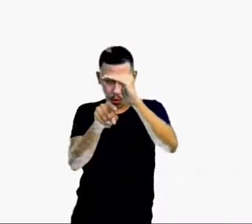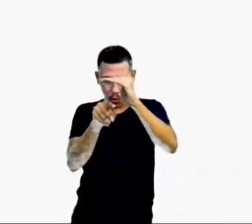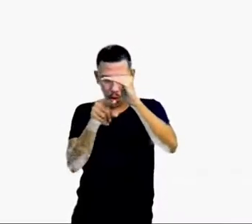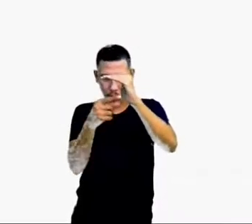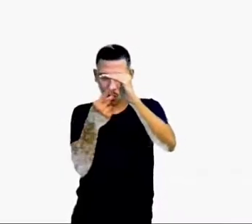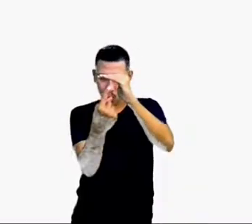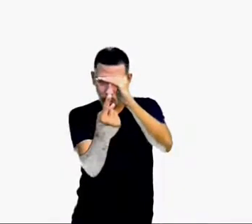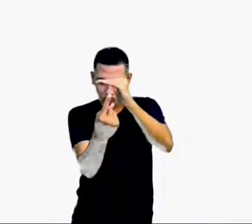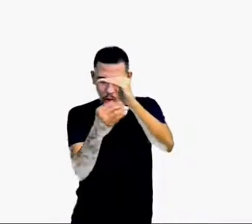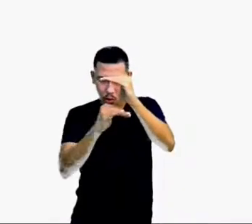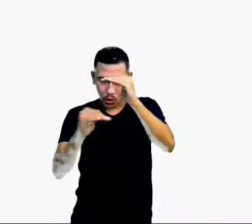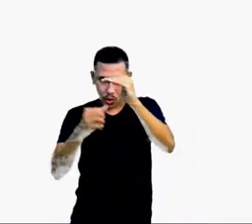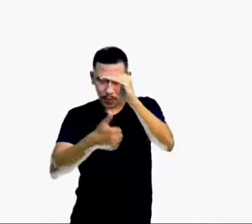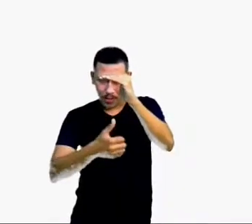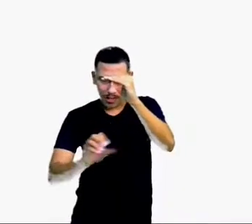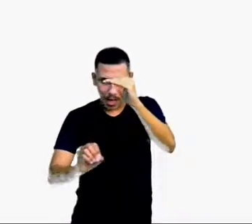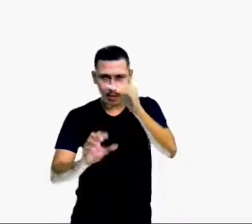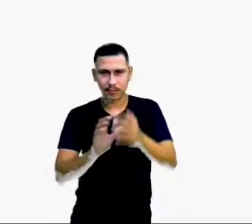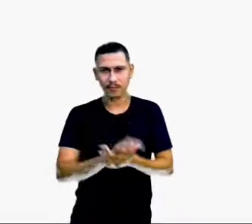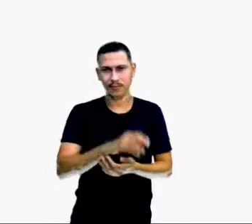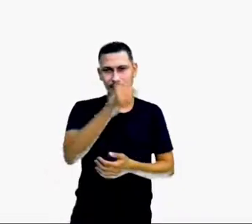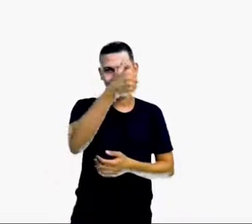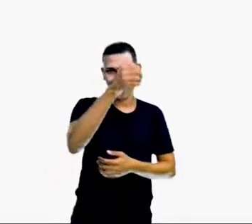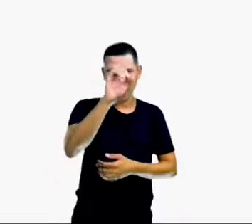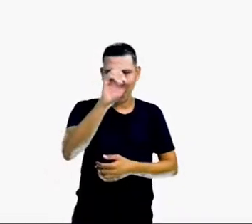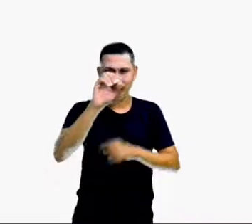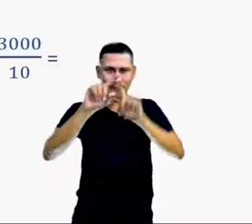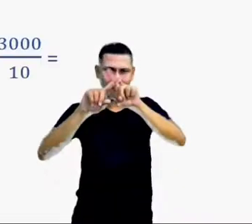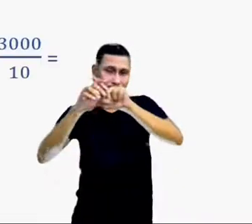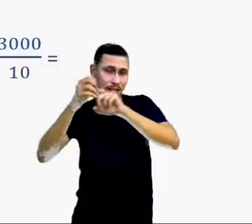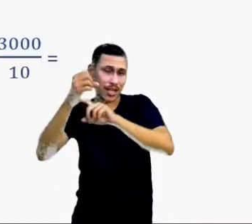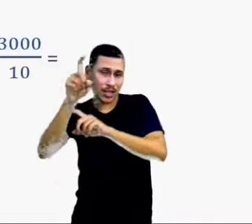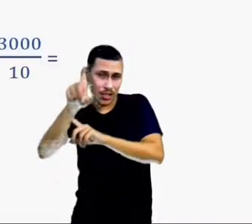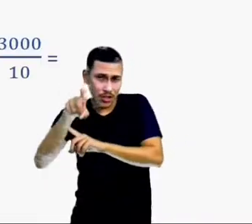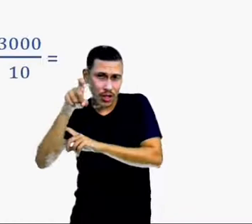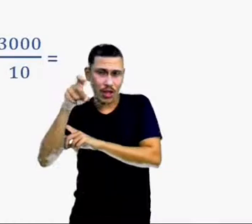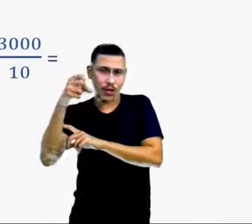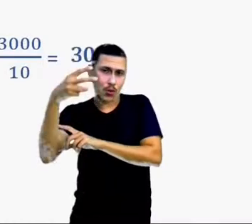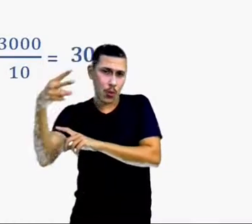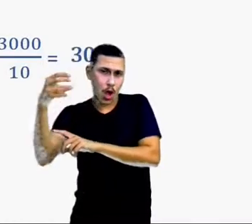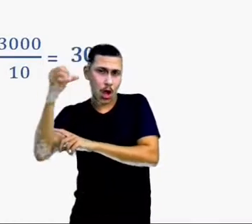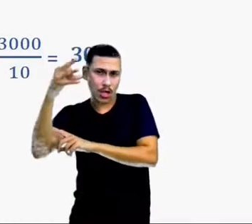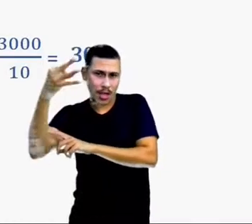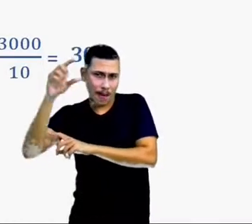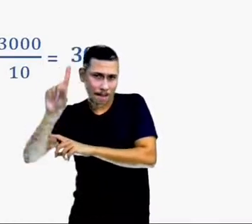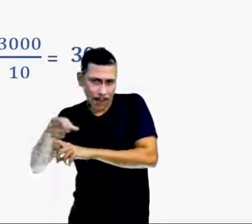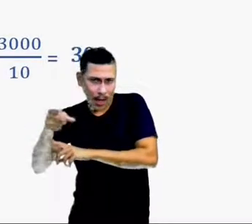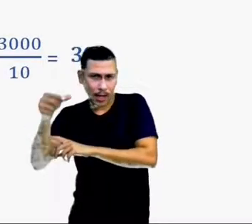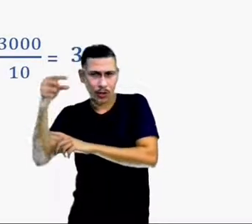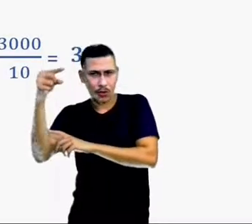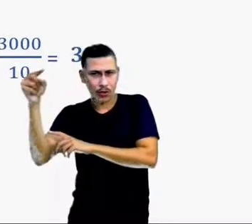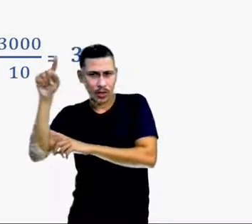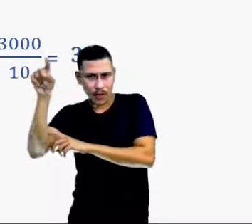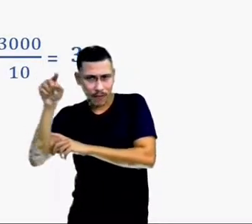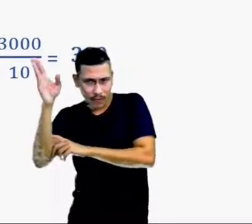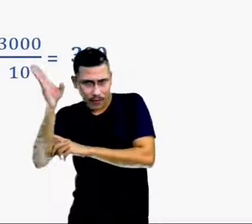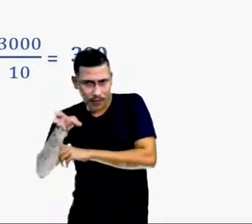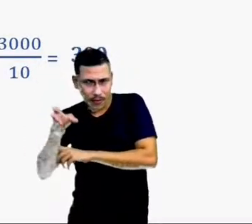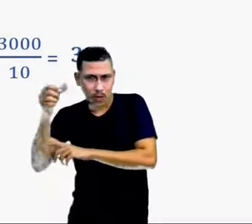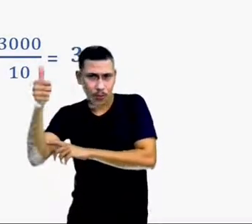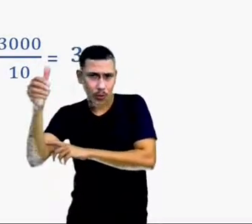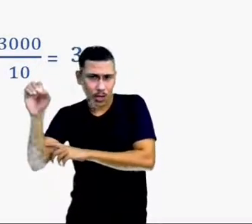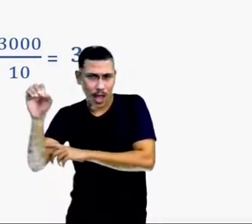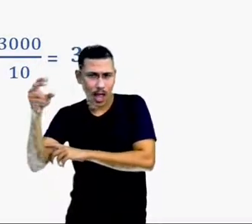Então, dá 10 vezes X igual a 3 mil. 3 mil dividido por 10, o segundo garçom vai